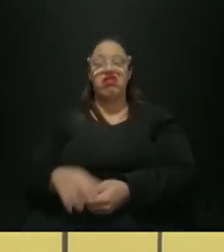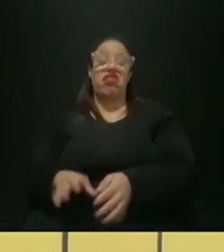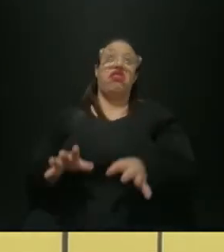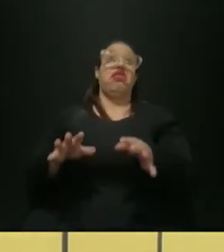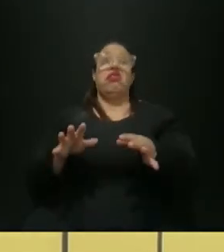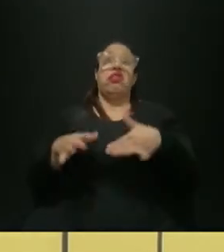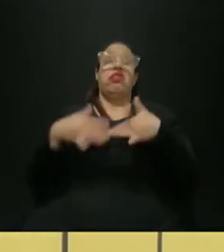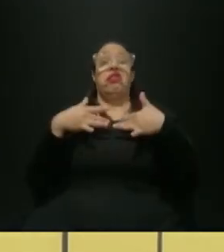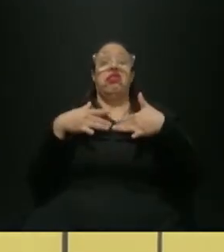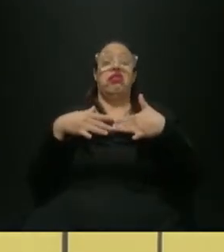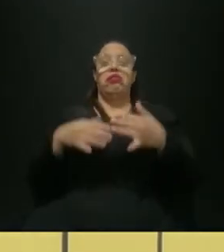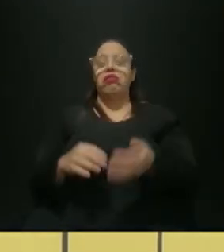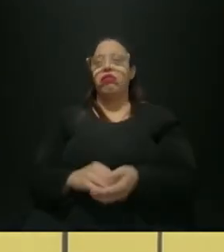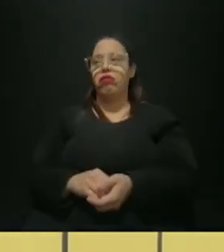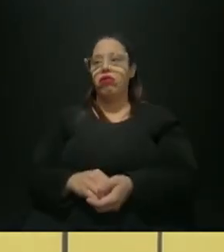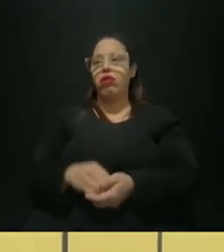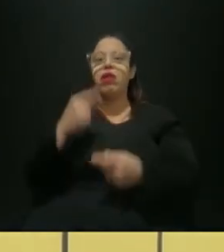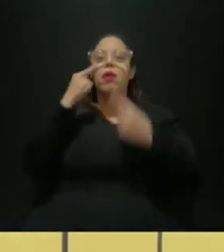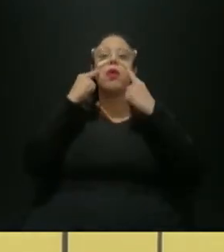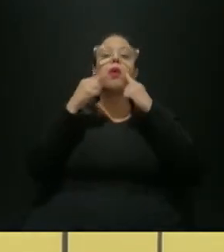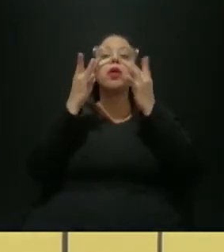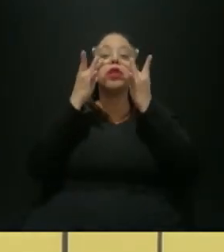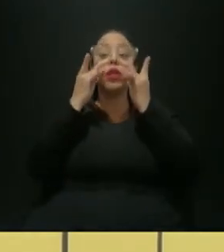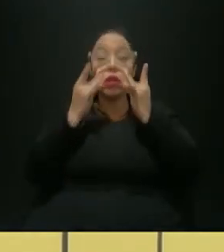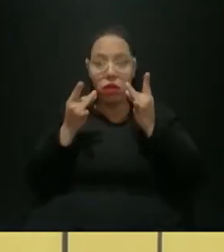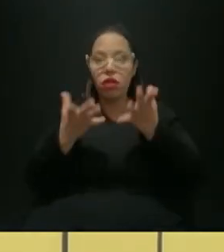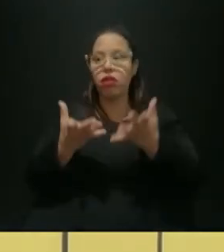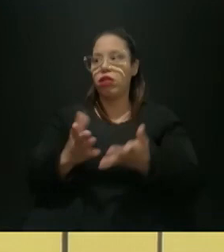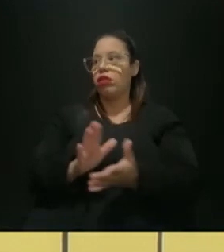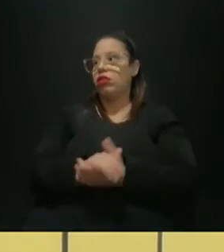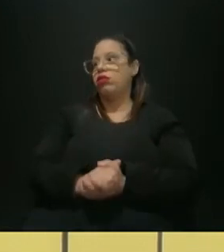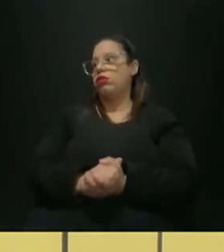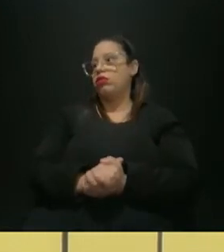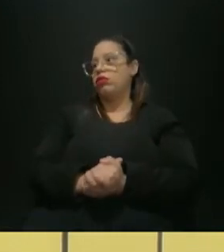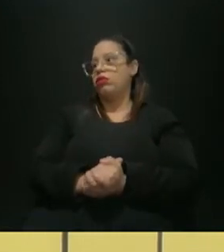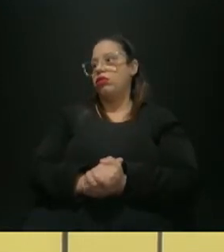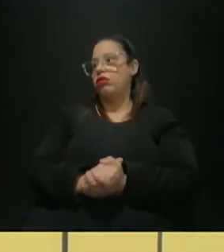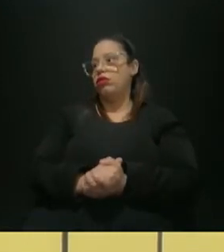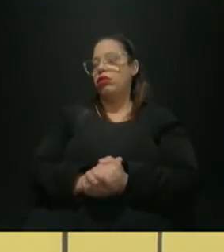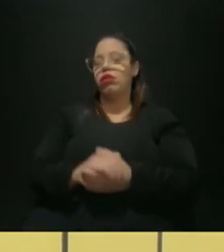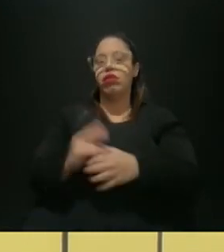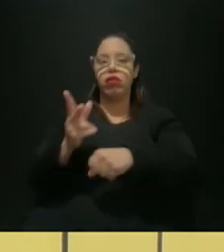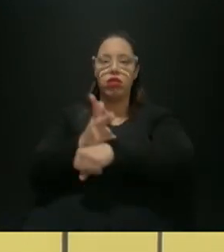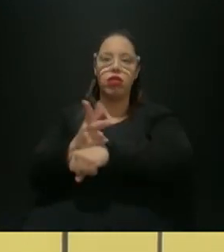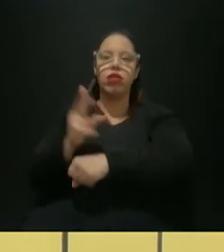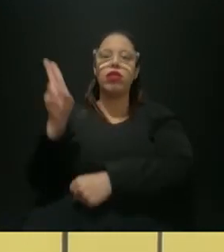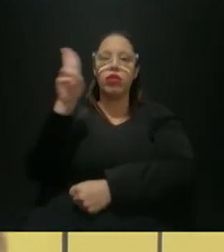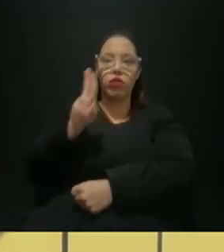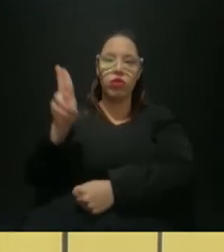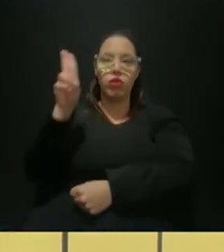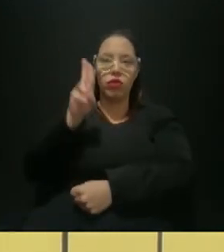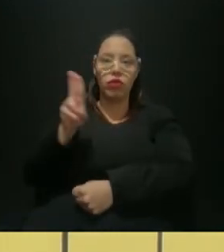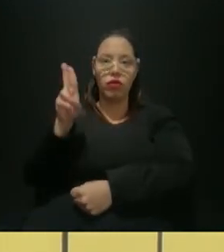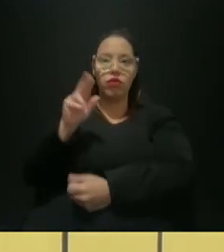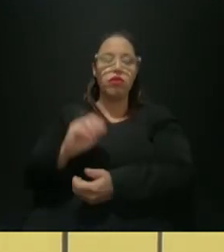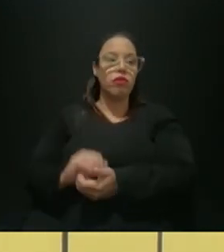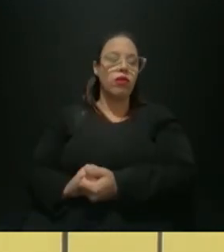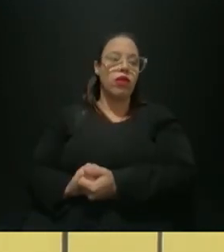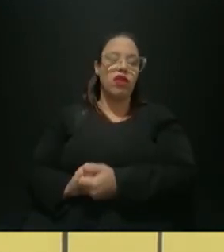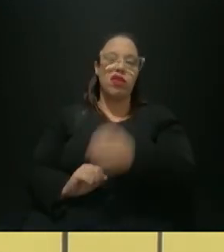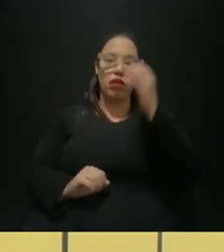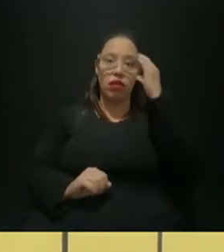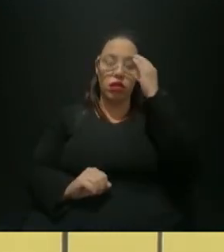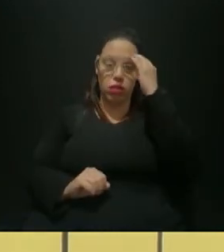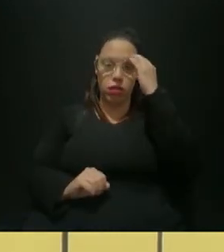choro é uma forma de chamar a atenção. Esses vídeos que a gente usa, eu uso muito nas minhas aulas, nas minhas conferências, que eu trouxe de lá, né, de